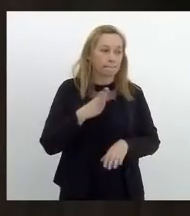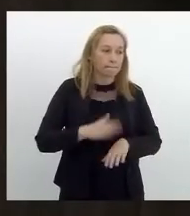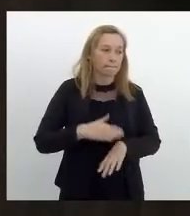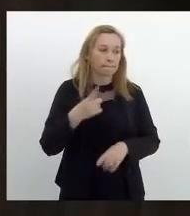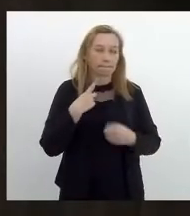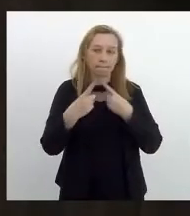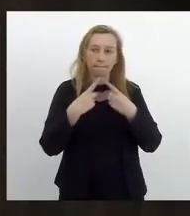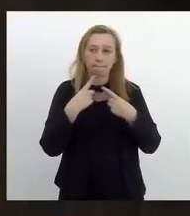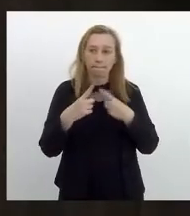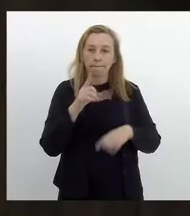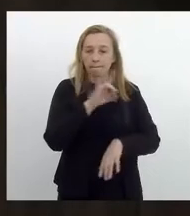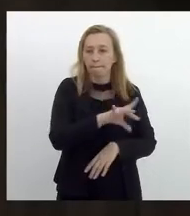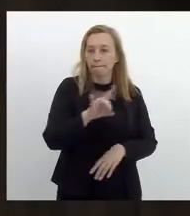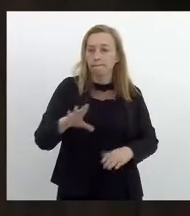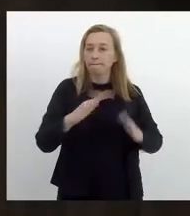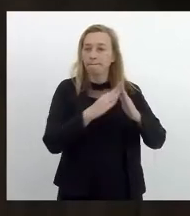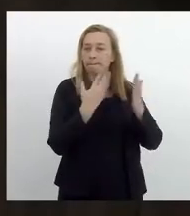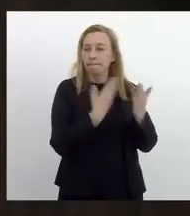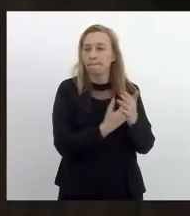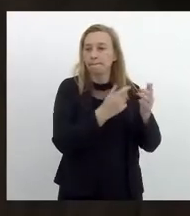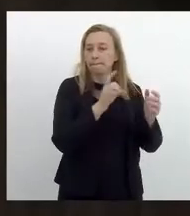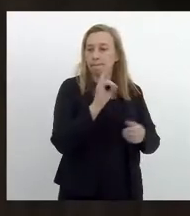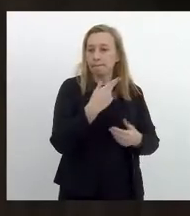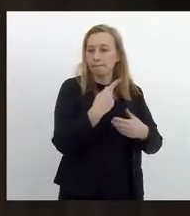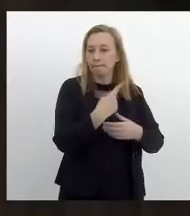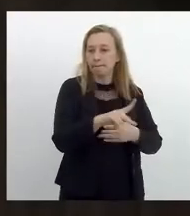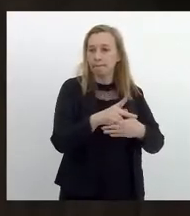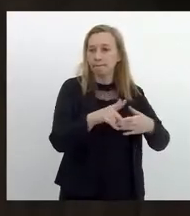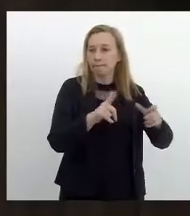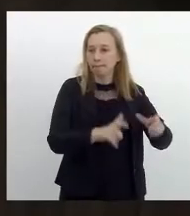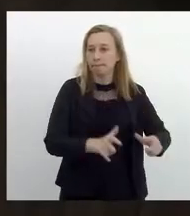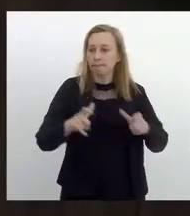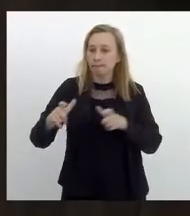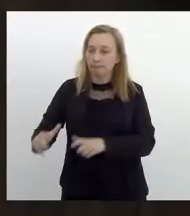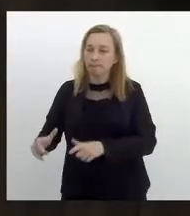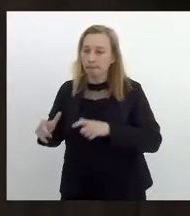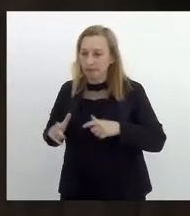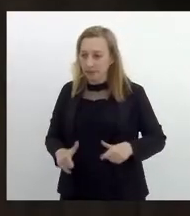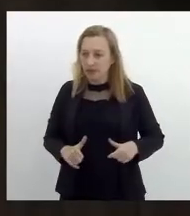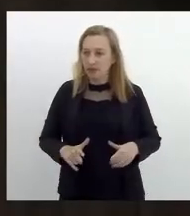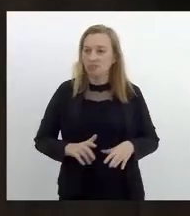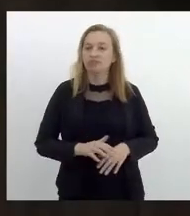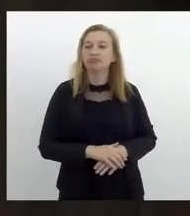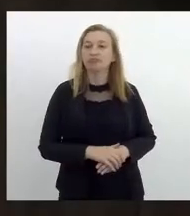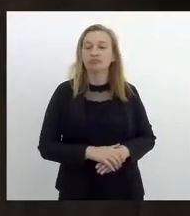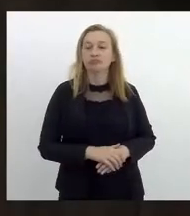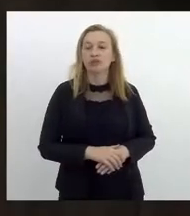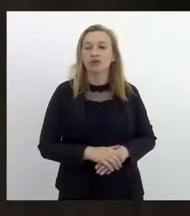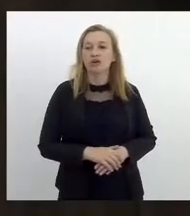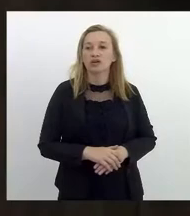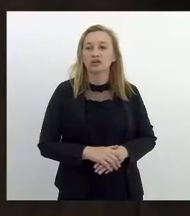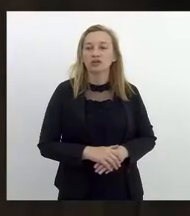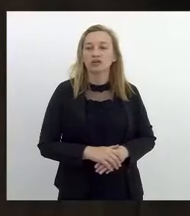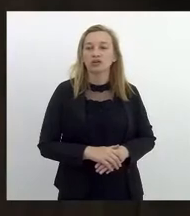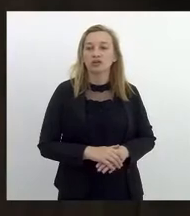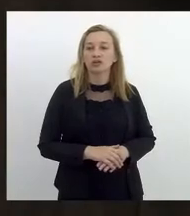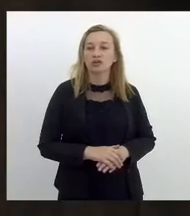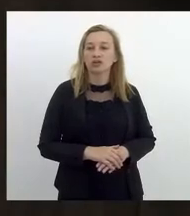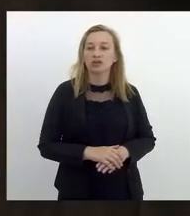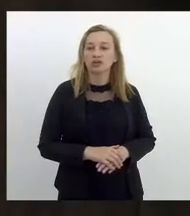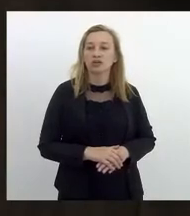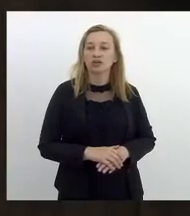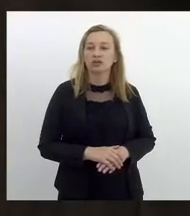debate. Cada escola com sua sede, mas não jogar fora o bebê com a água do banho. Joga só a água suja do banho.